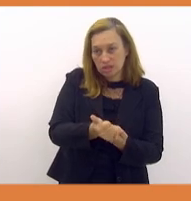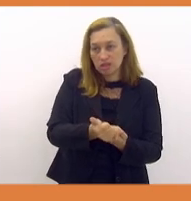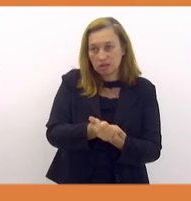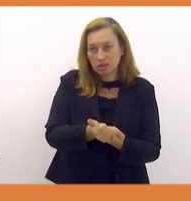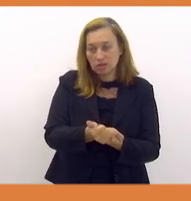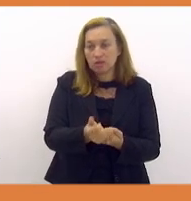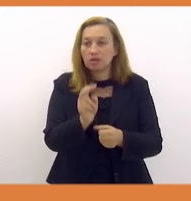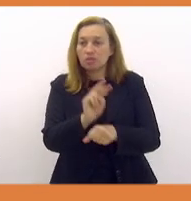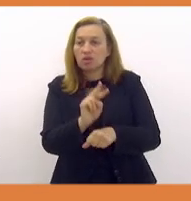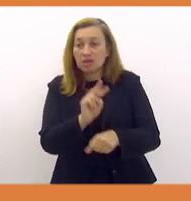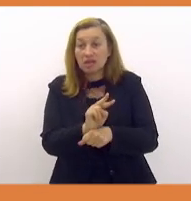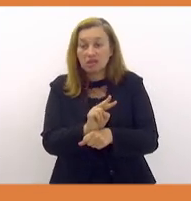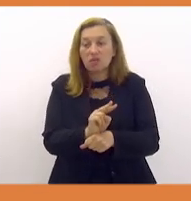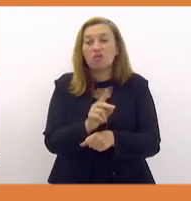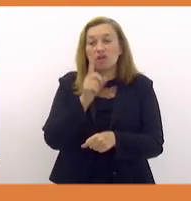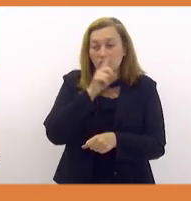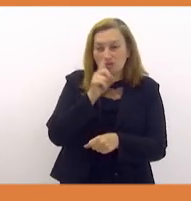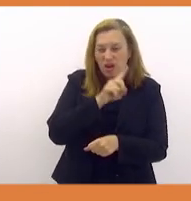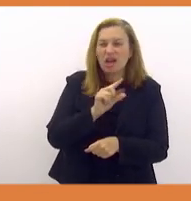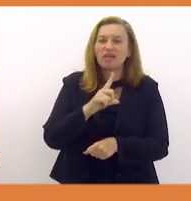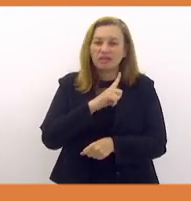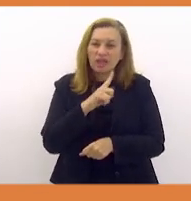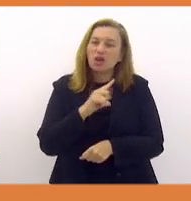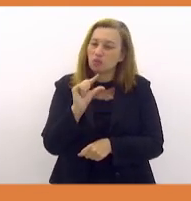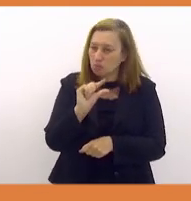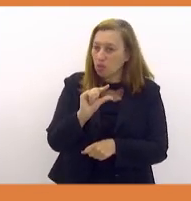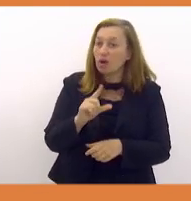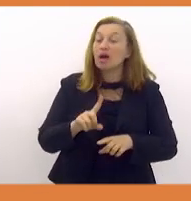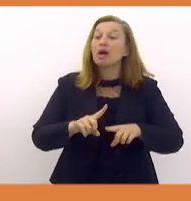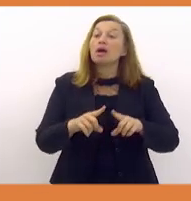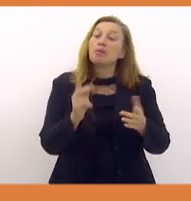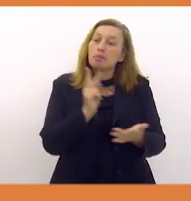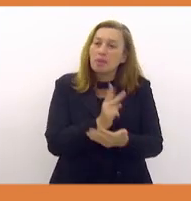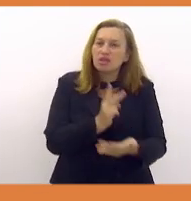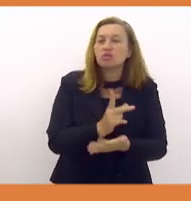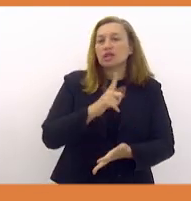são frágeis. Apesar da gente ter hoje uma política